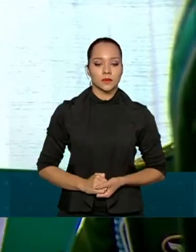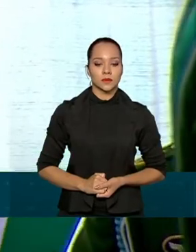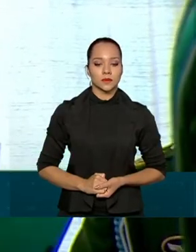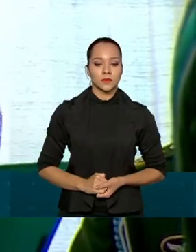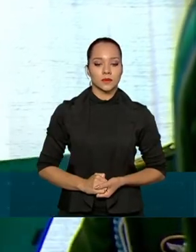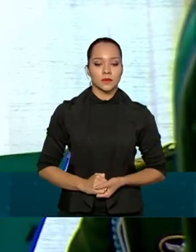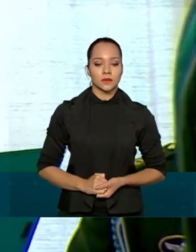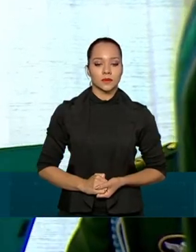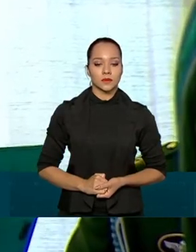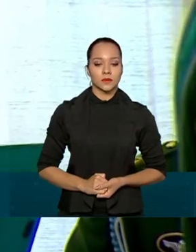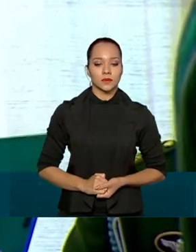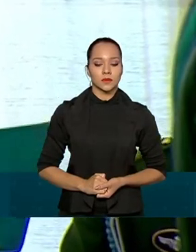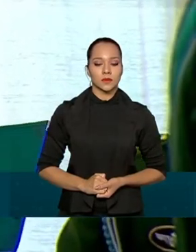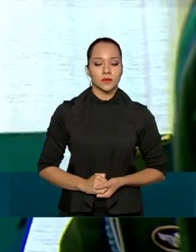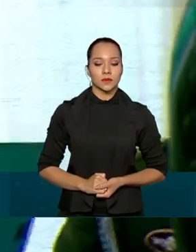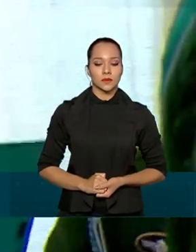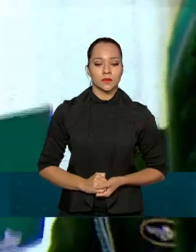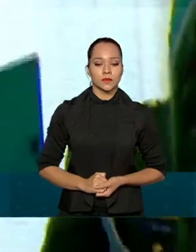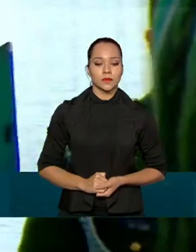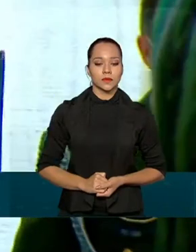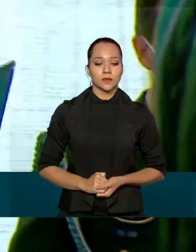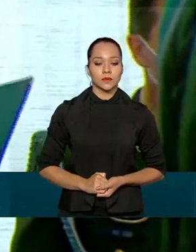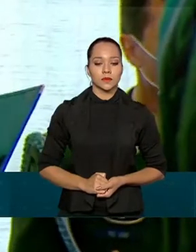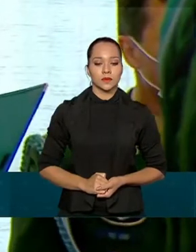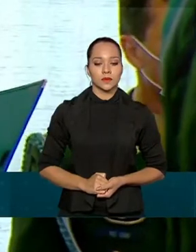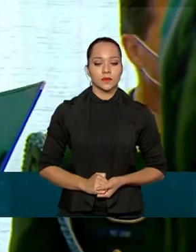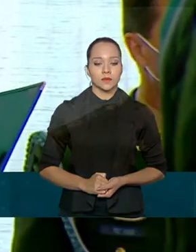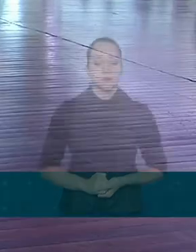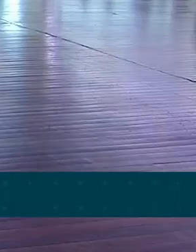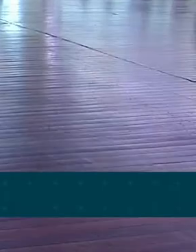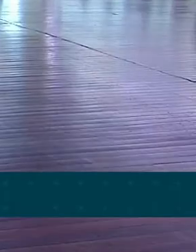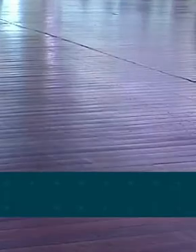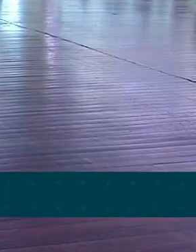E aí E aí